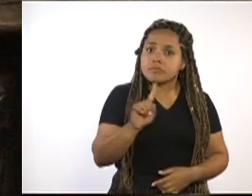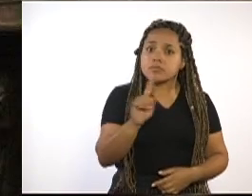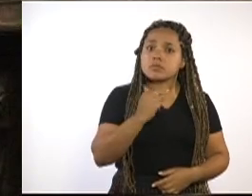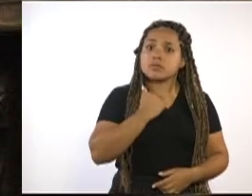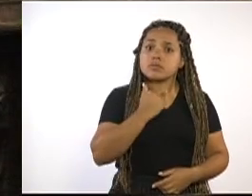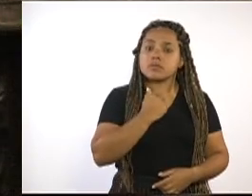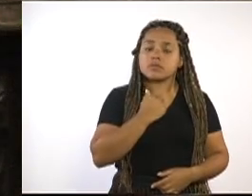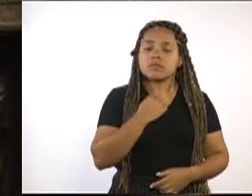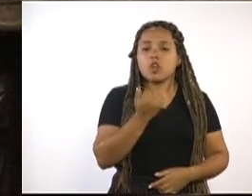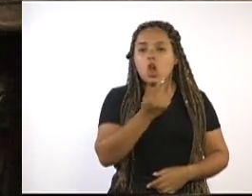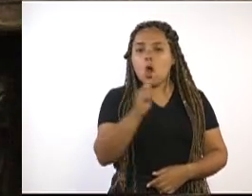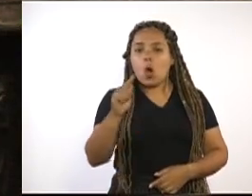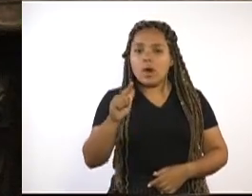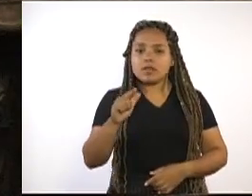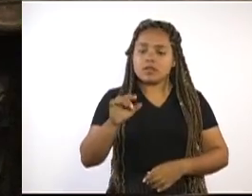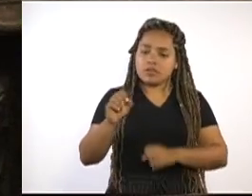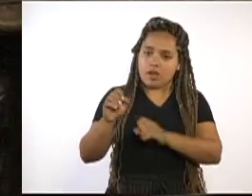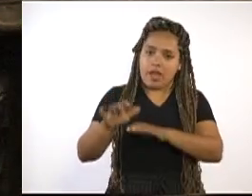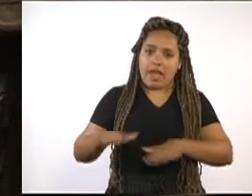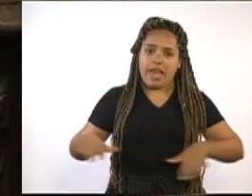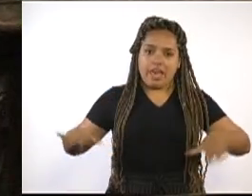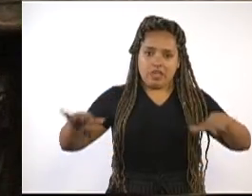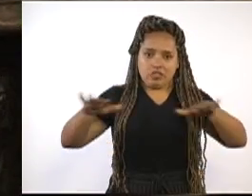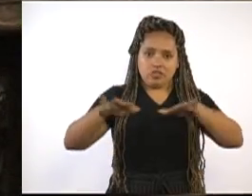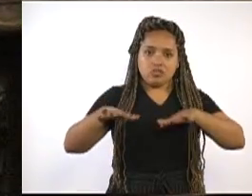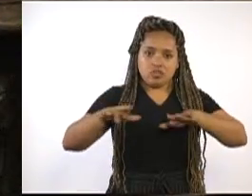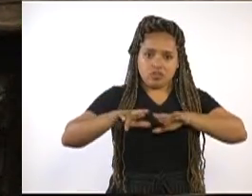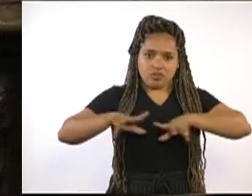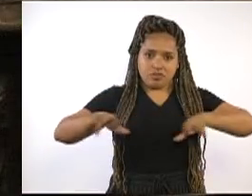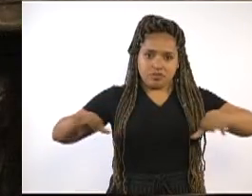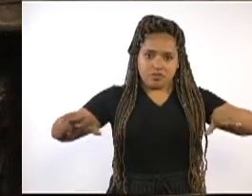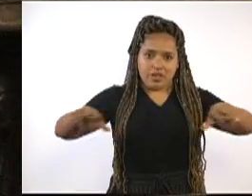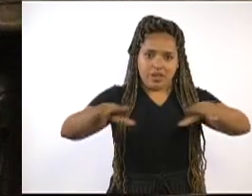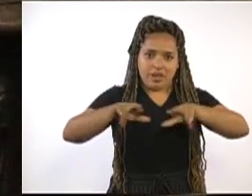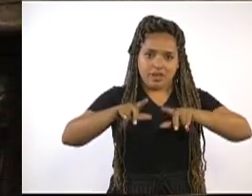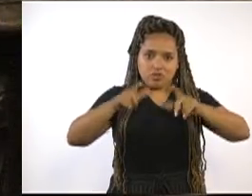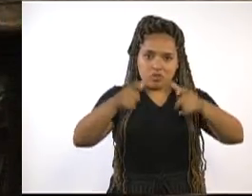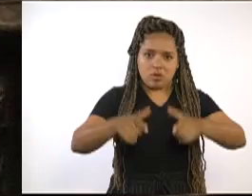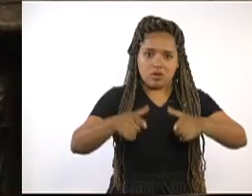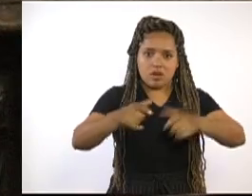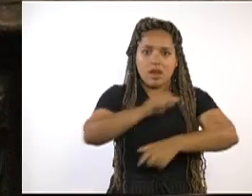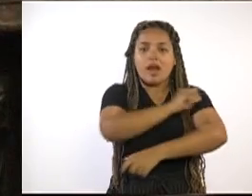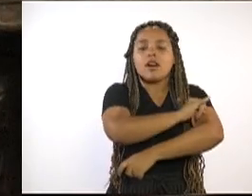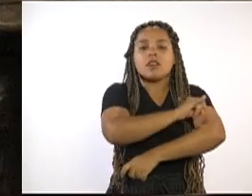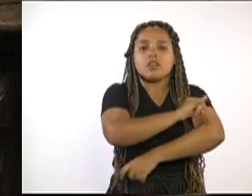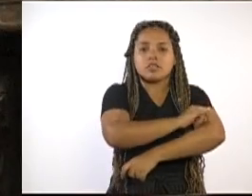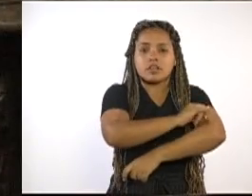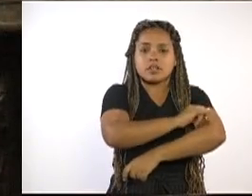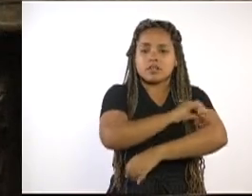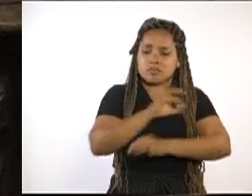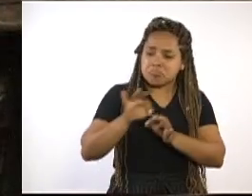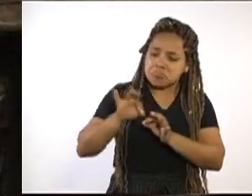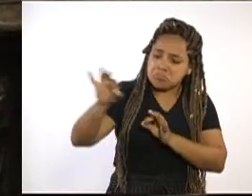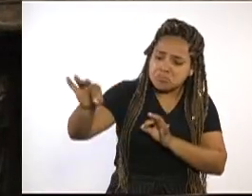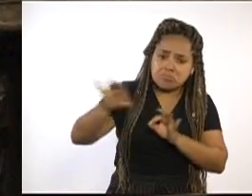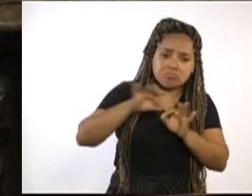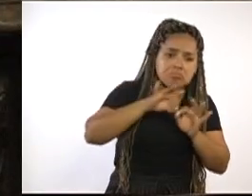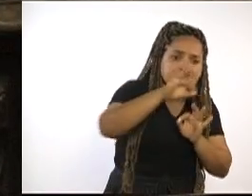Rio de Janeiro, ou se voltarmos em tempos anteriores, em algumas áreas do Rio de Janeiro,